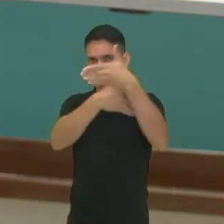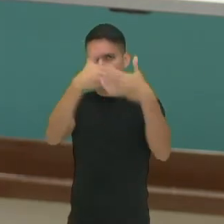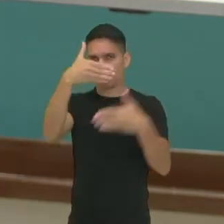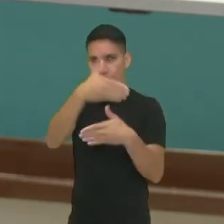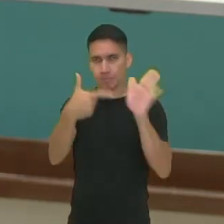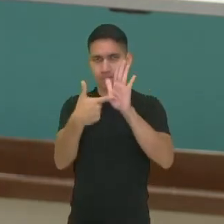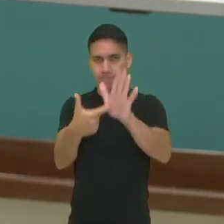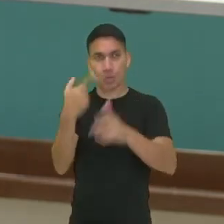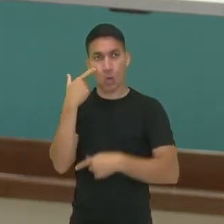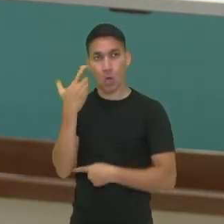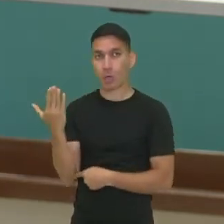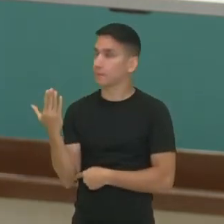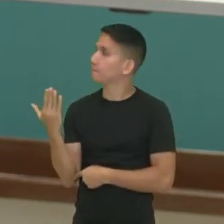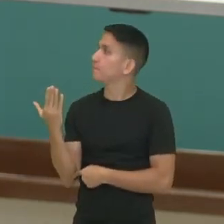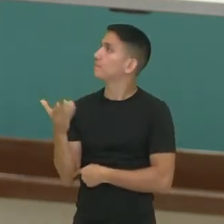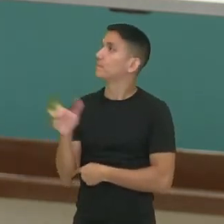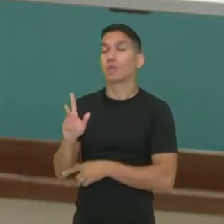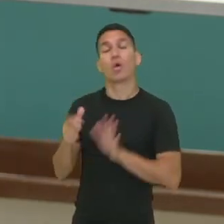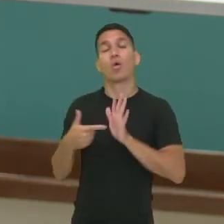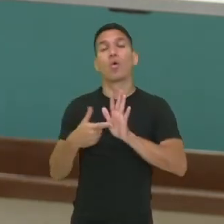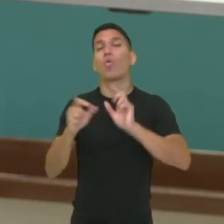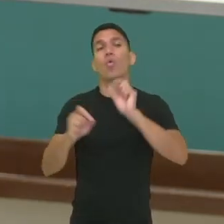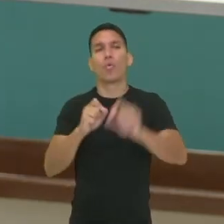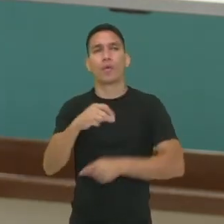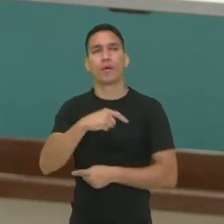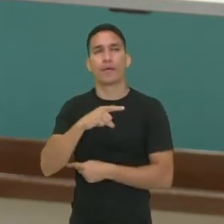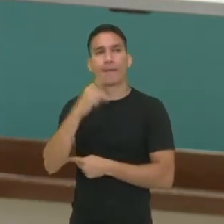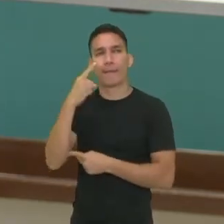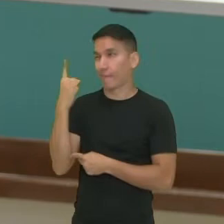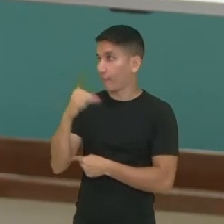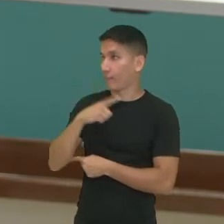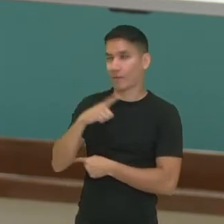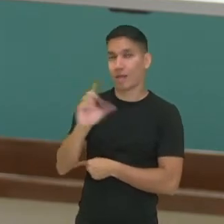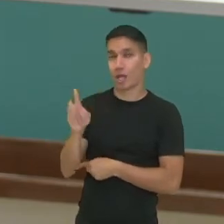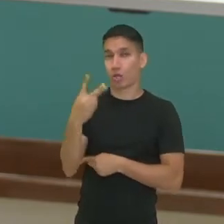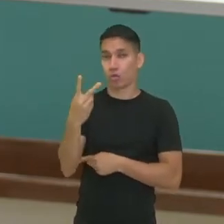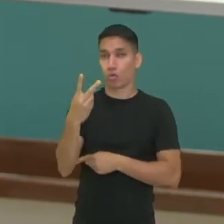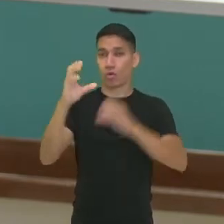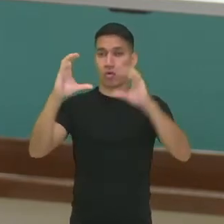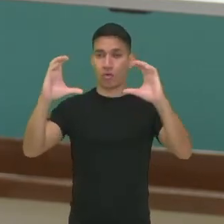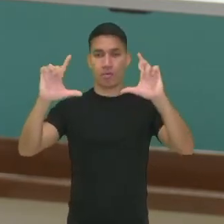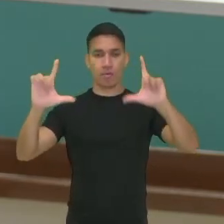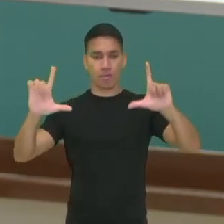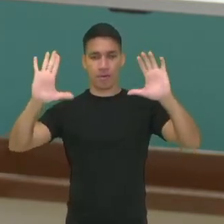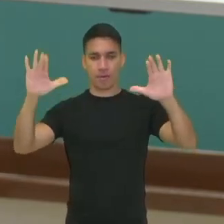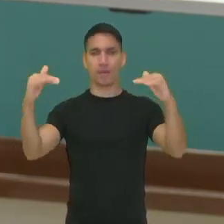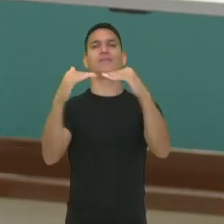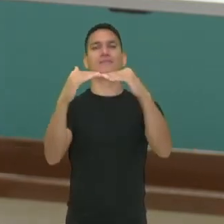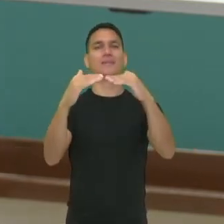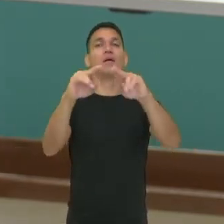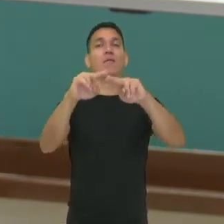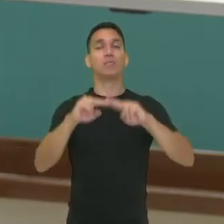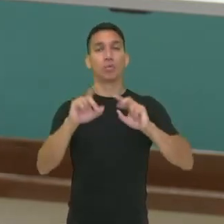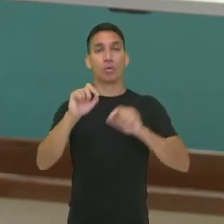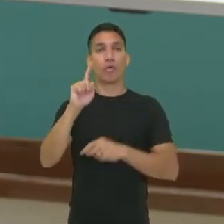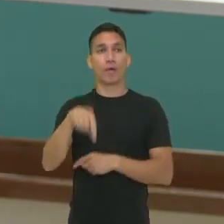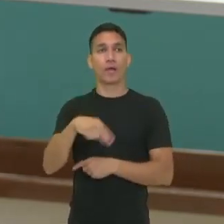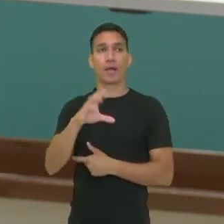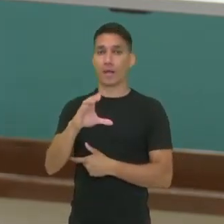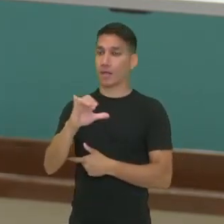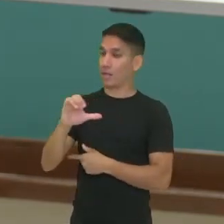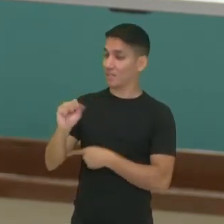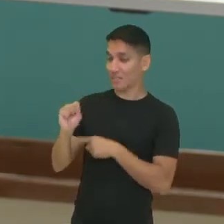você. Vamos ficar aqui. Então, observe, os 2 átomos de cloro estão no mesmo plano. O nome dessa substância vai